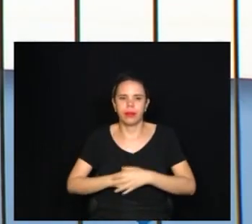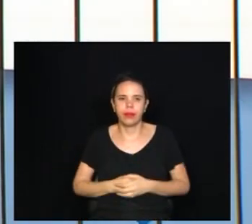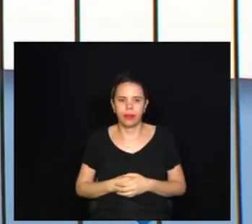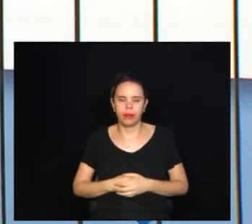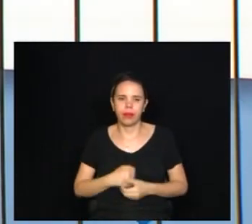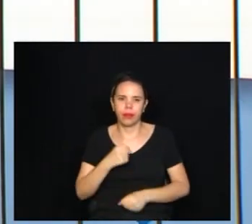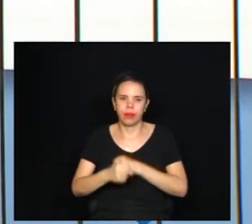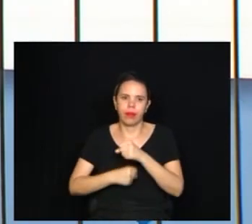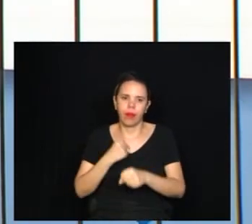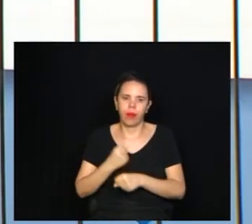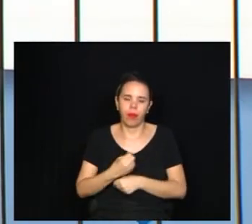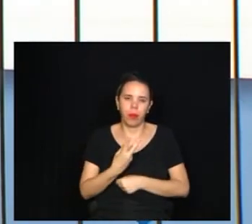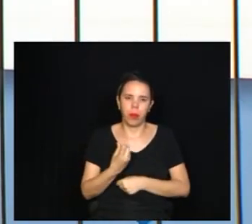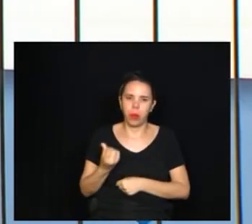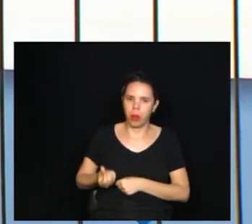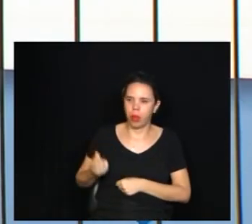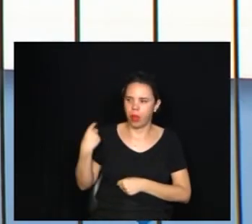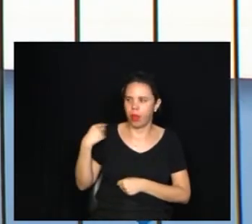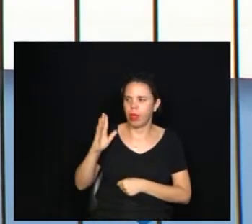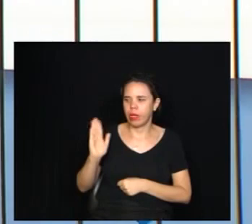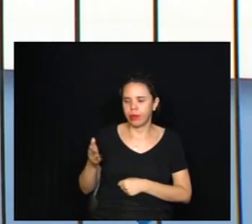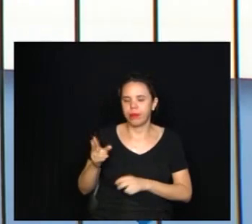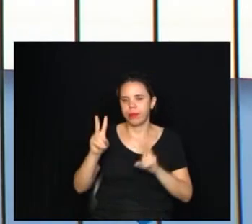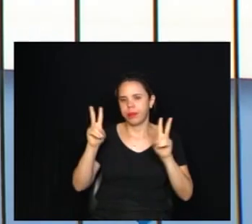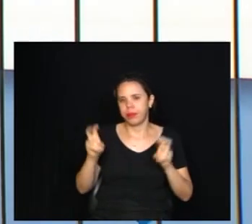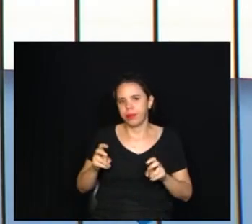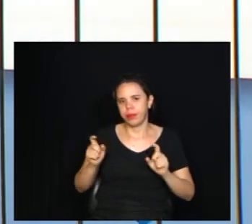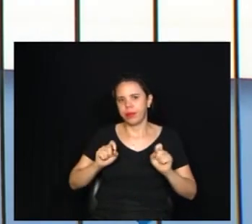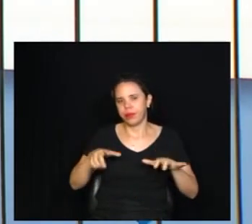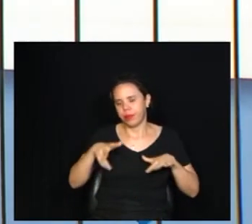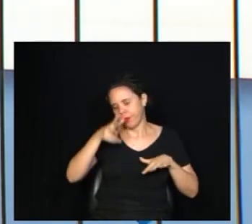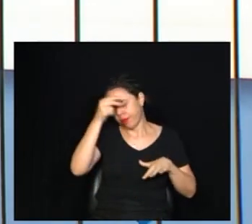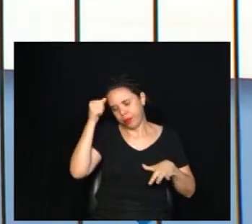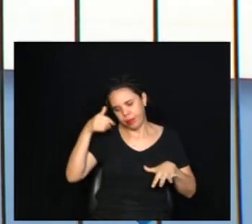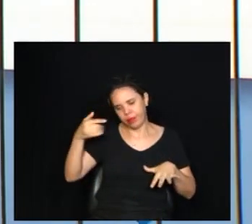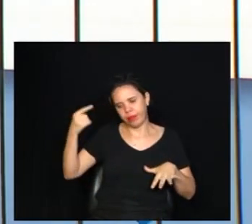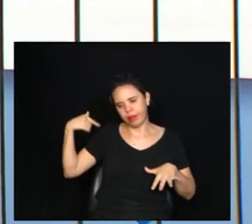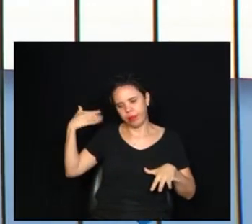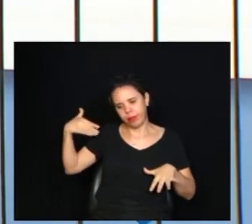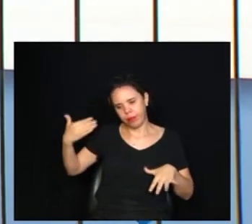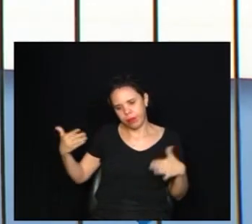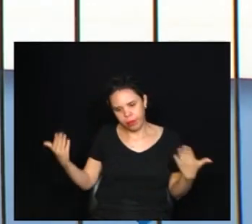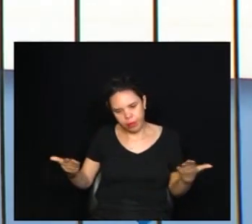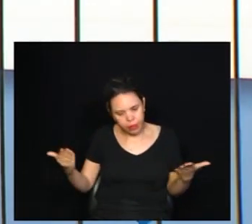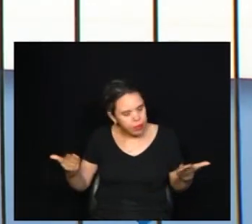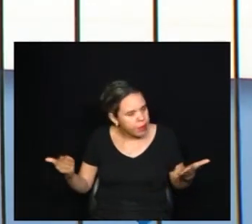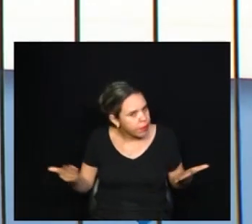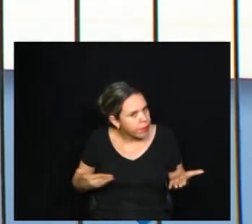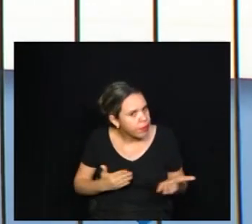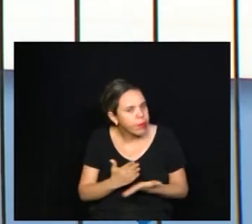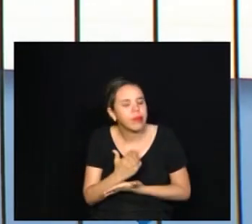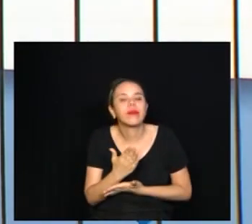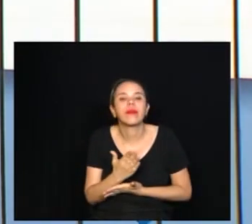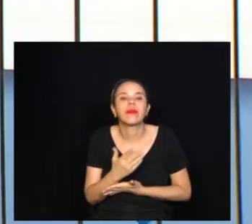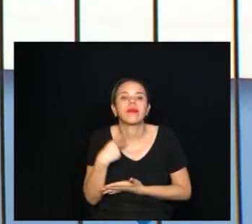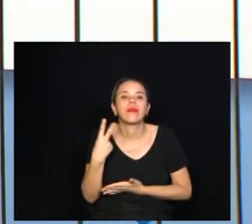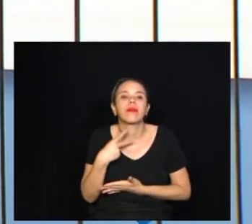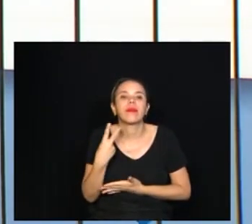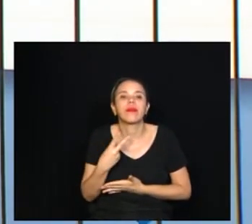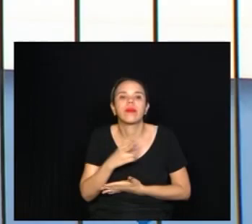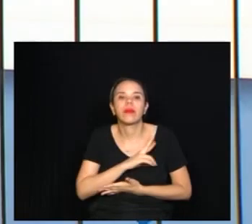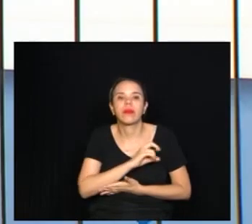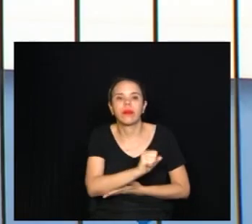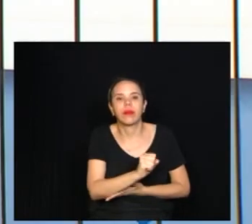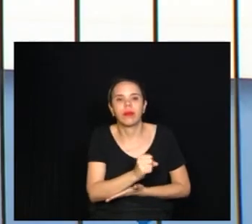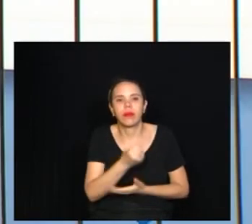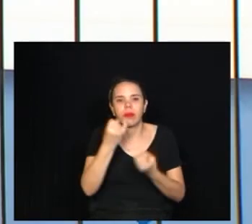desde 2016. Já foi tema de audiências públicas e agora foi aprovado. E o vereador Luiz